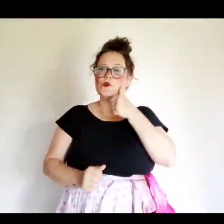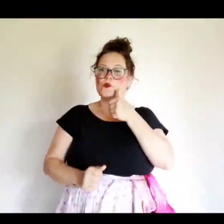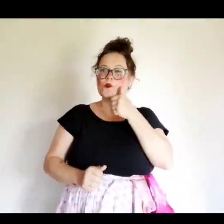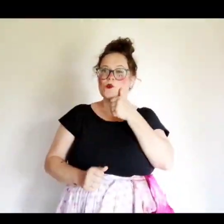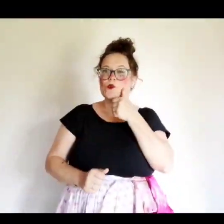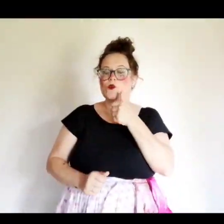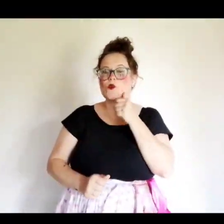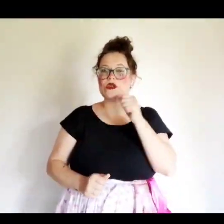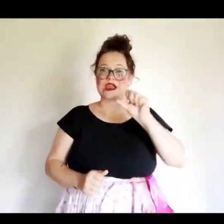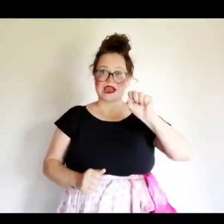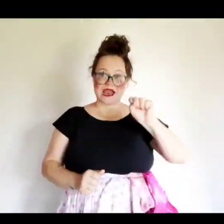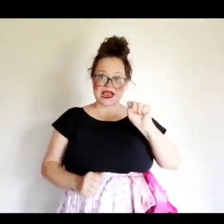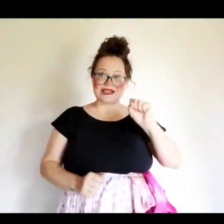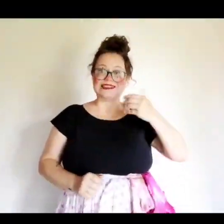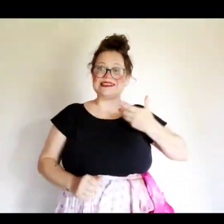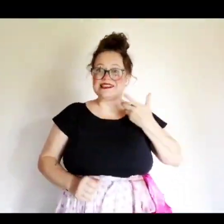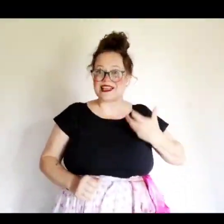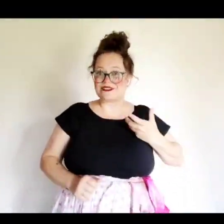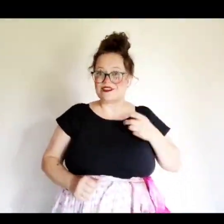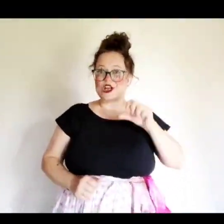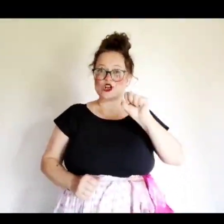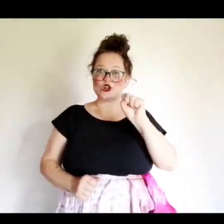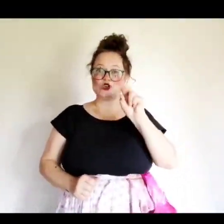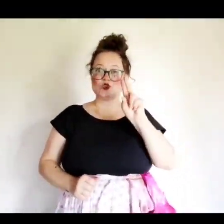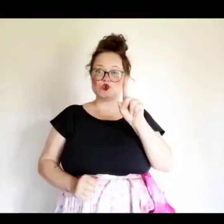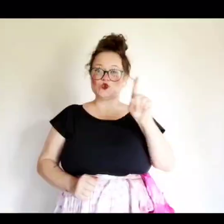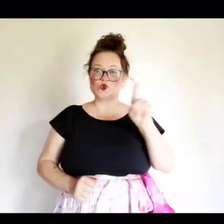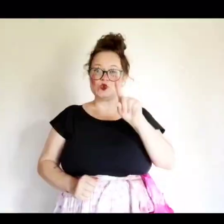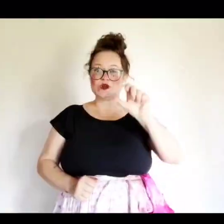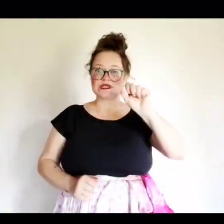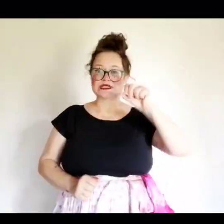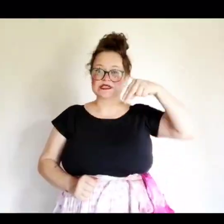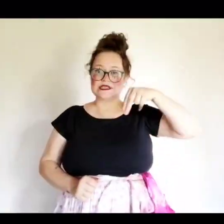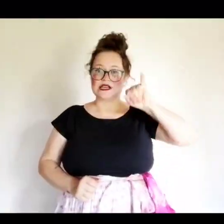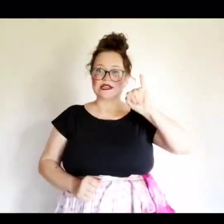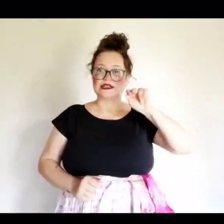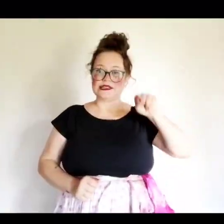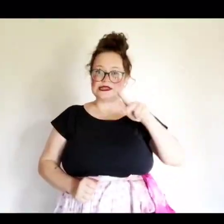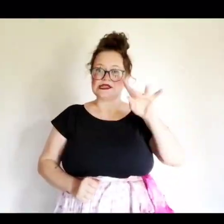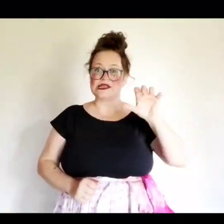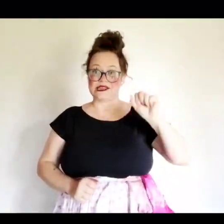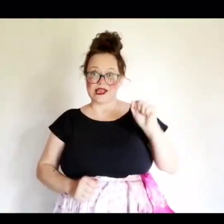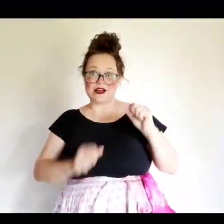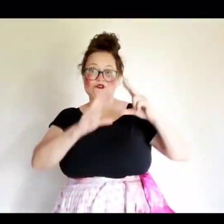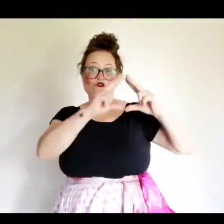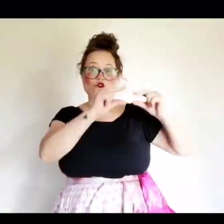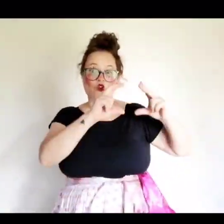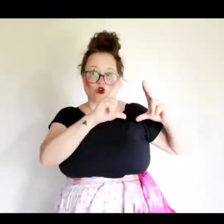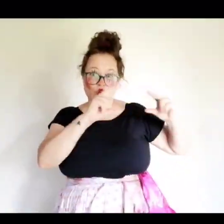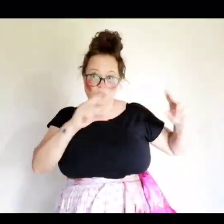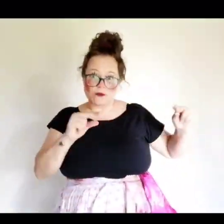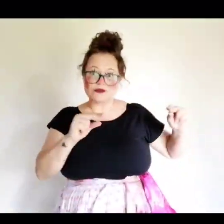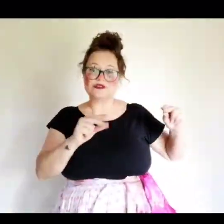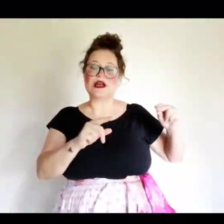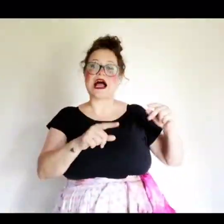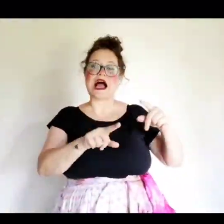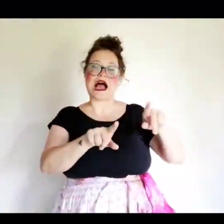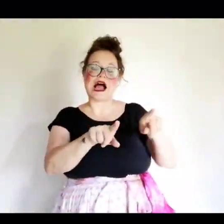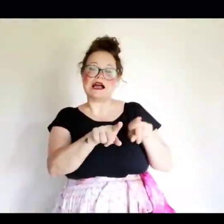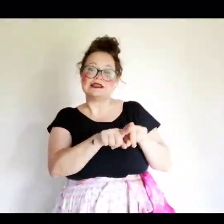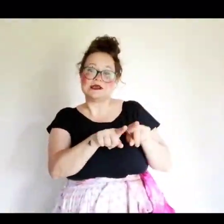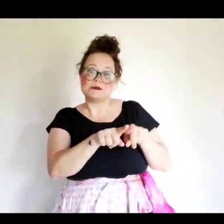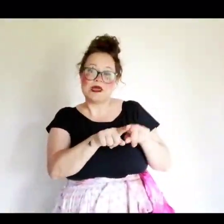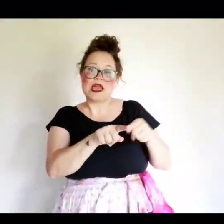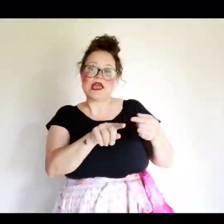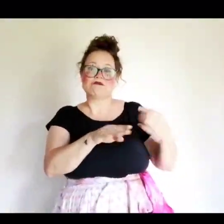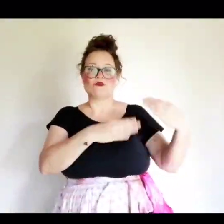Suzaninha, o Arthur de Florianópolis, que veio aqui para a sede da Pequeninos e fez uma assessoria drag.